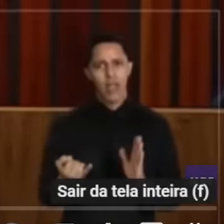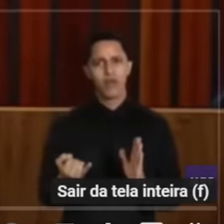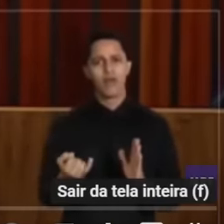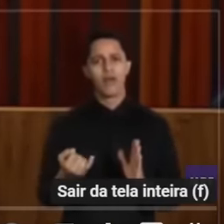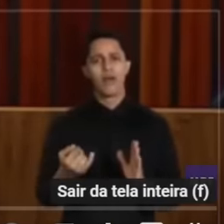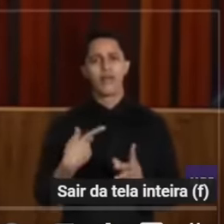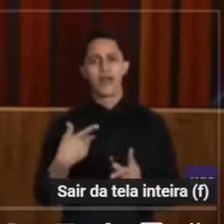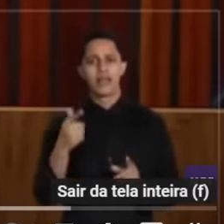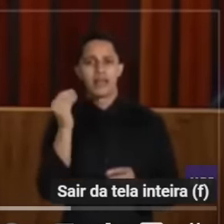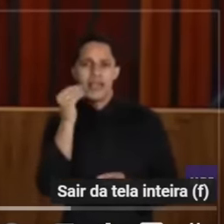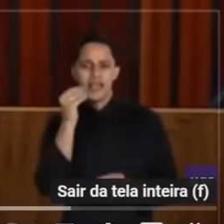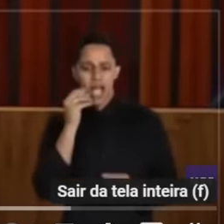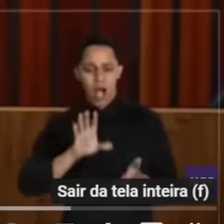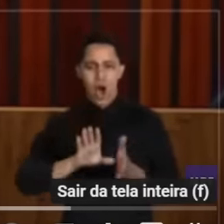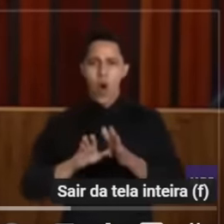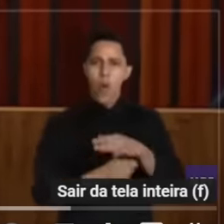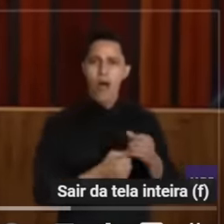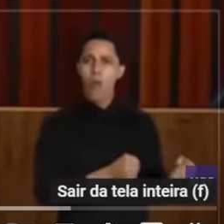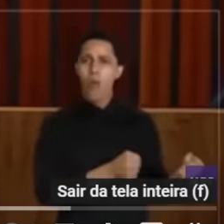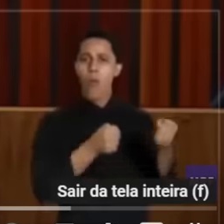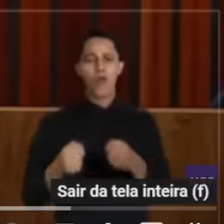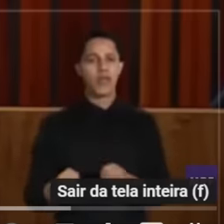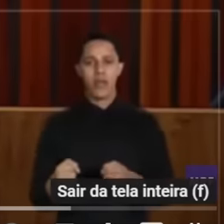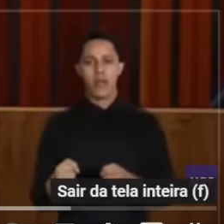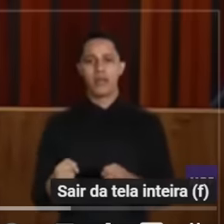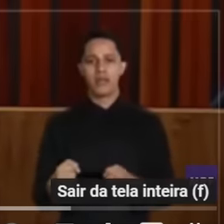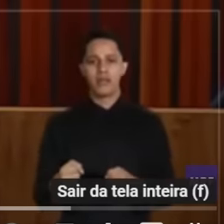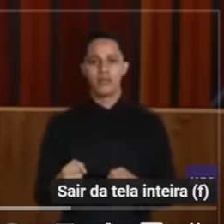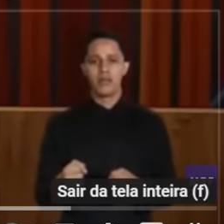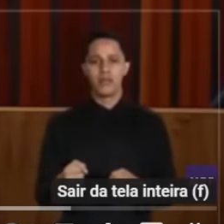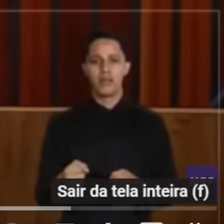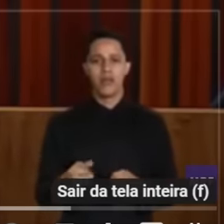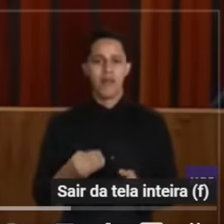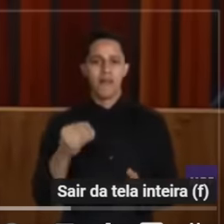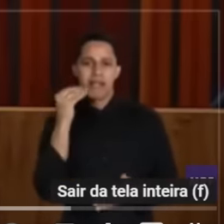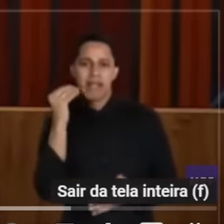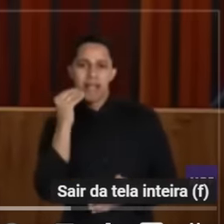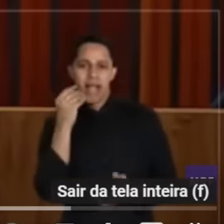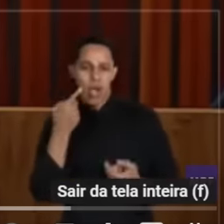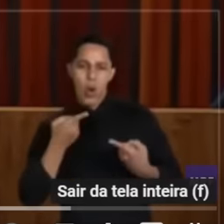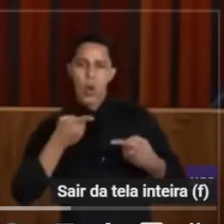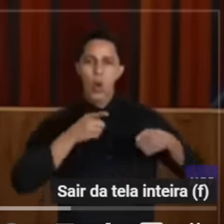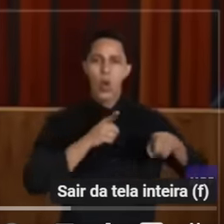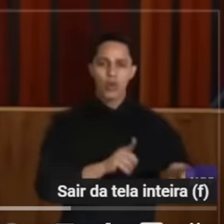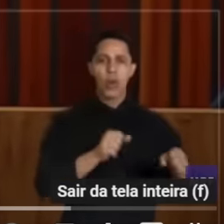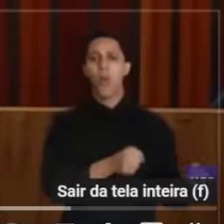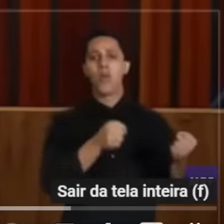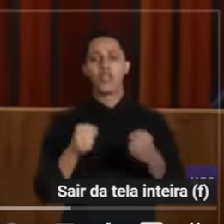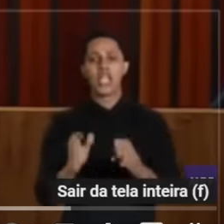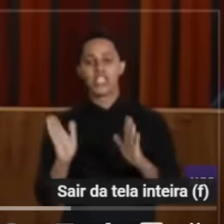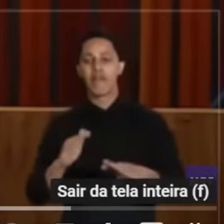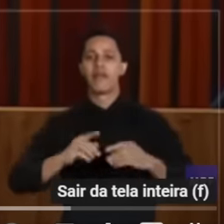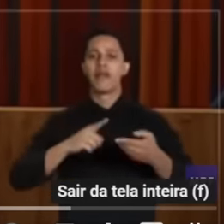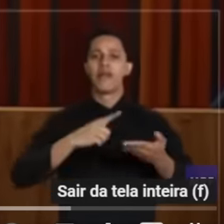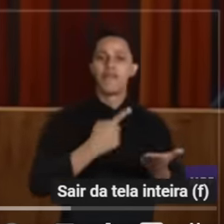confirmadas por três fontes do wol que acompanham o assunto o material da delação premiada atualmente está sob